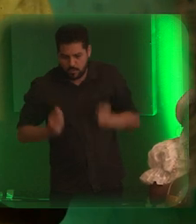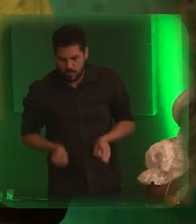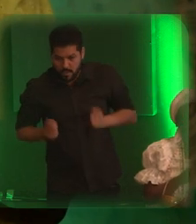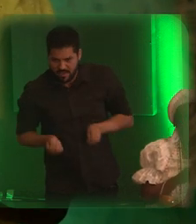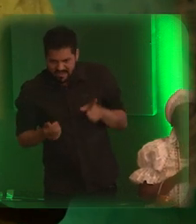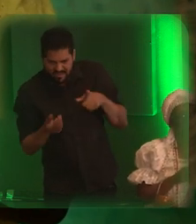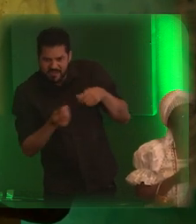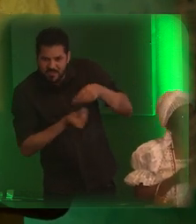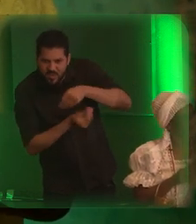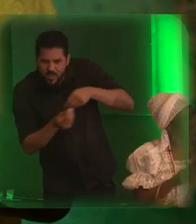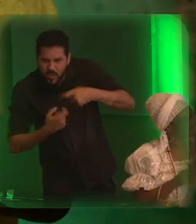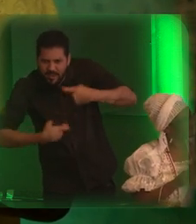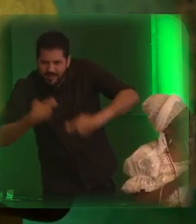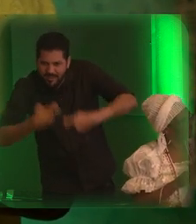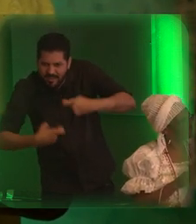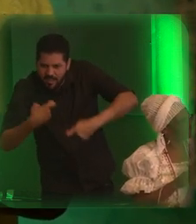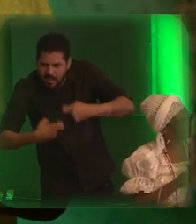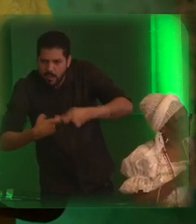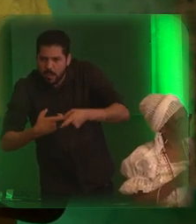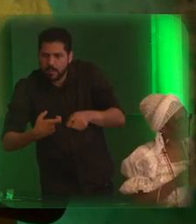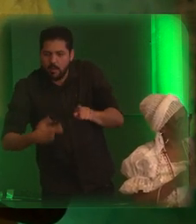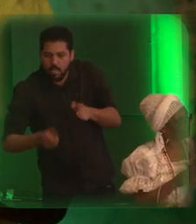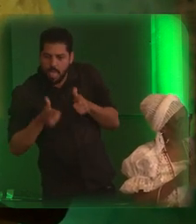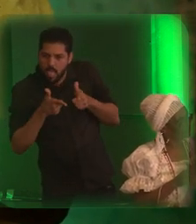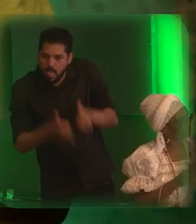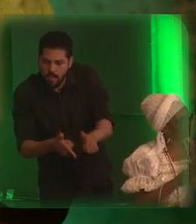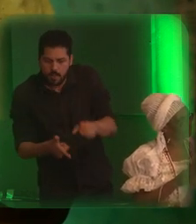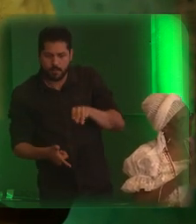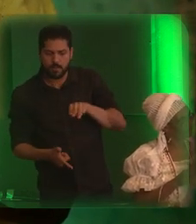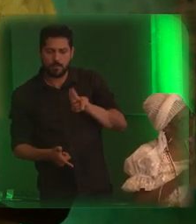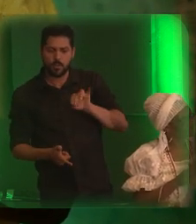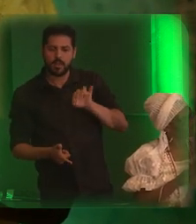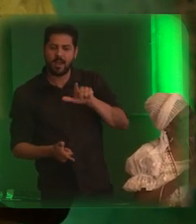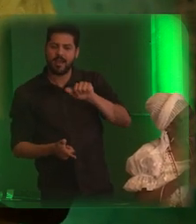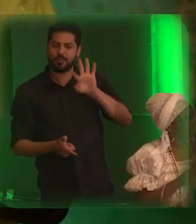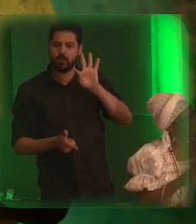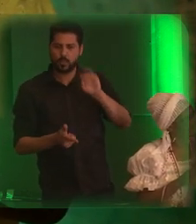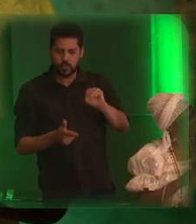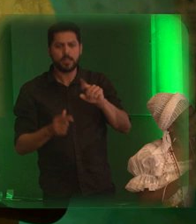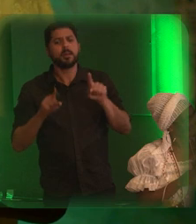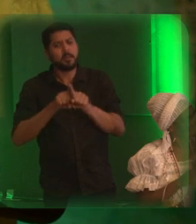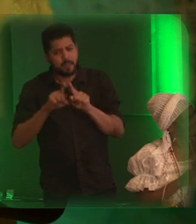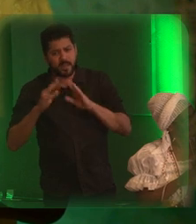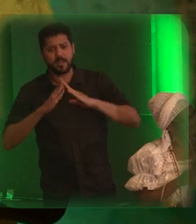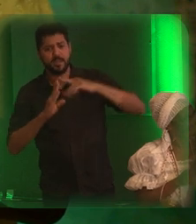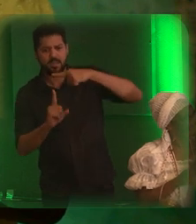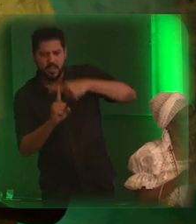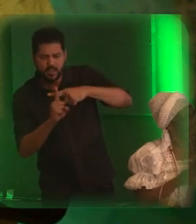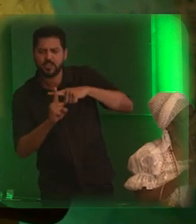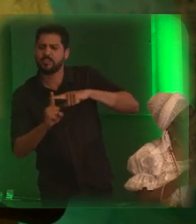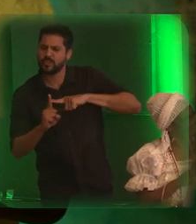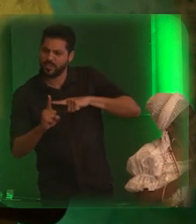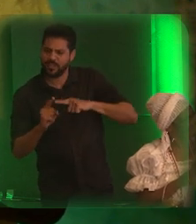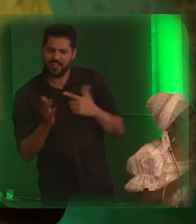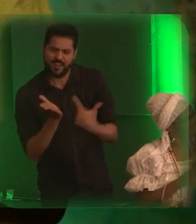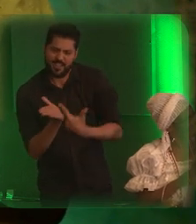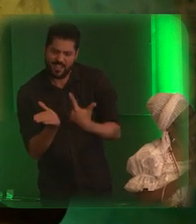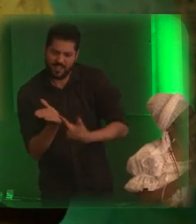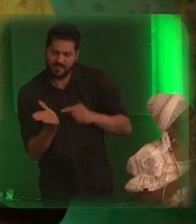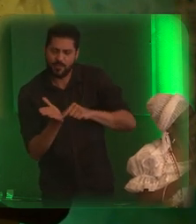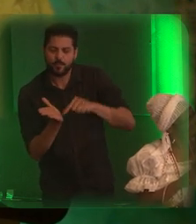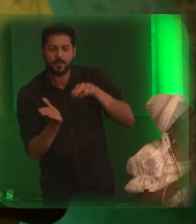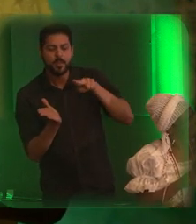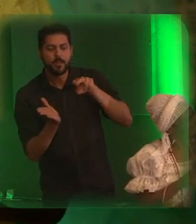disso. Então a própria igreja, quando dizia que Noé, quando ficou nu, por não conhecer o